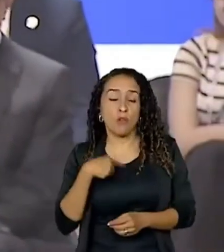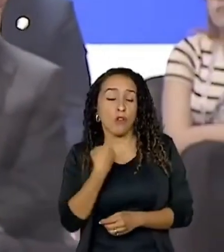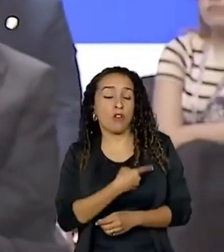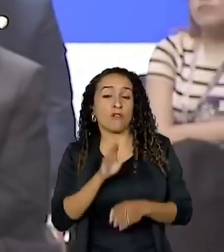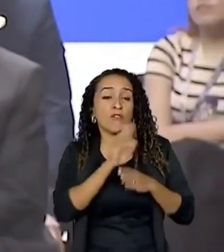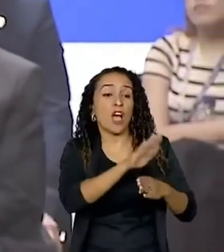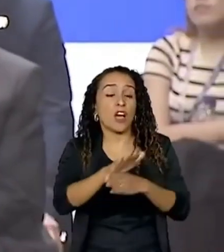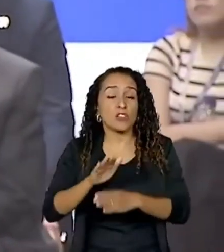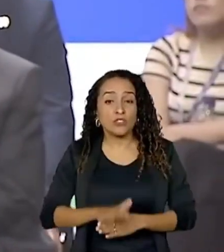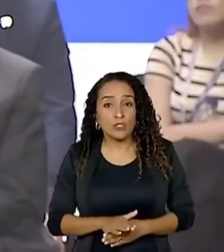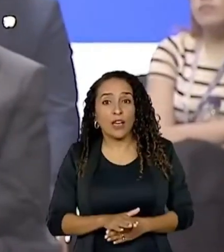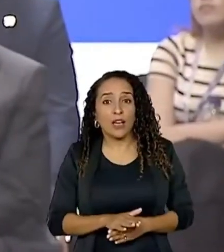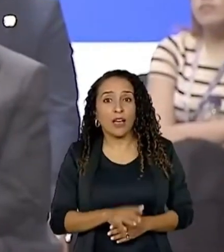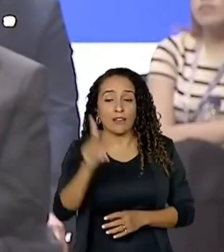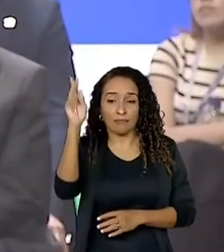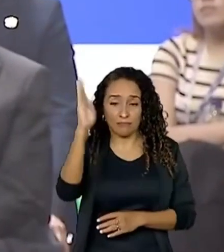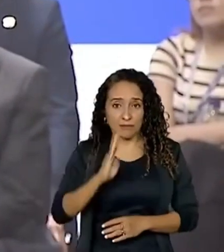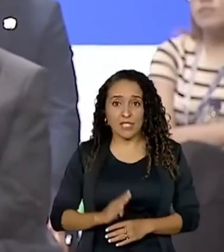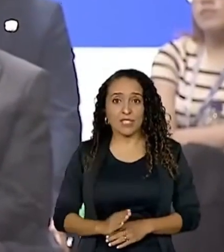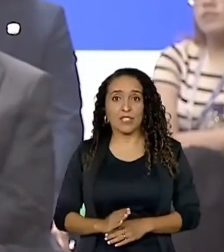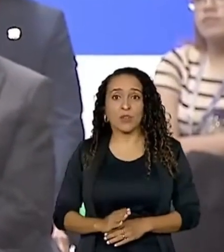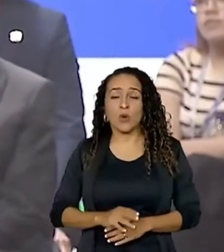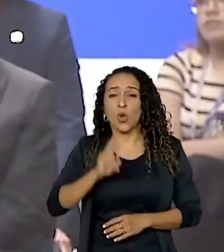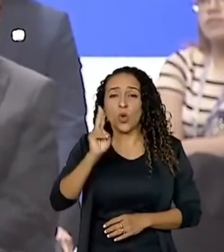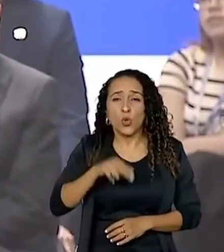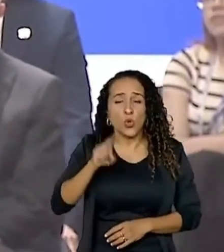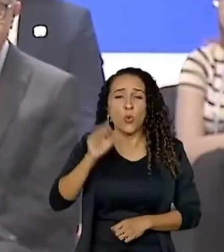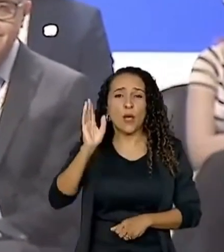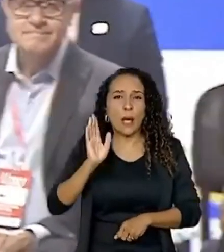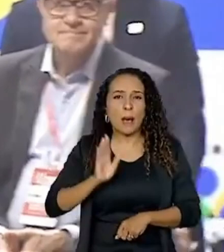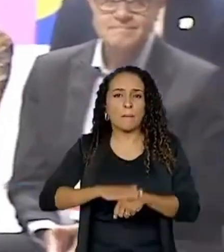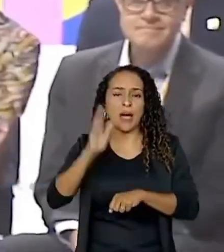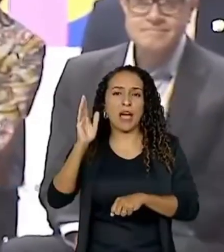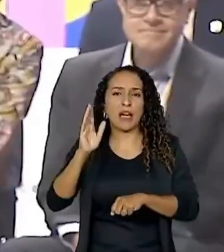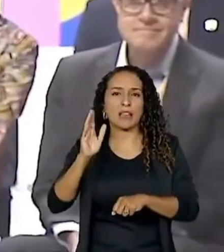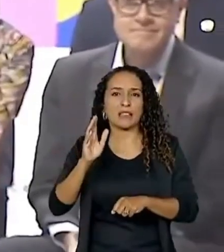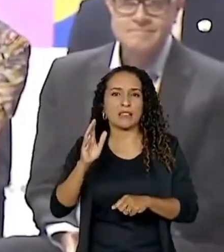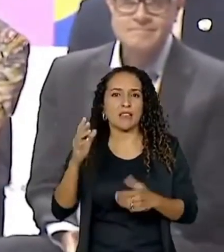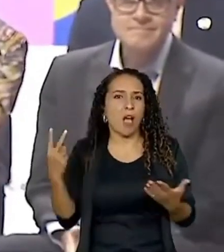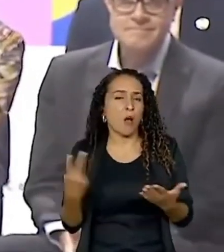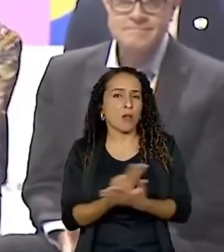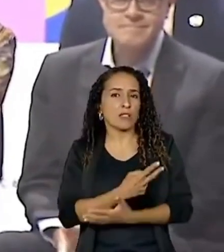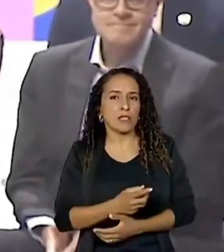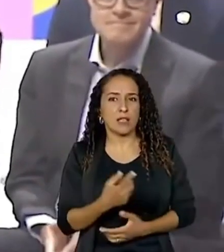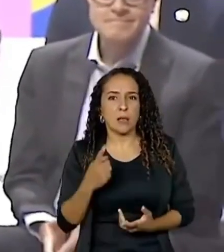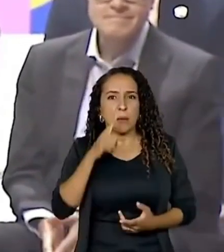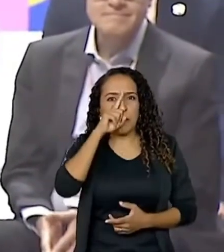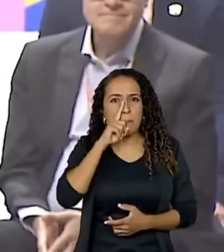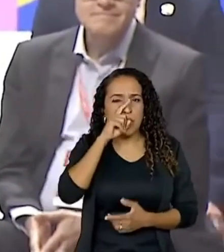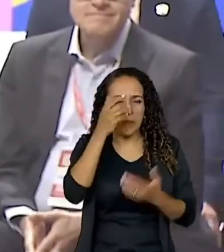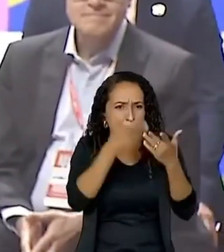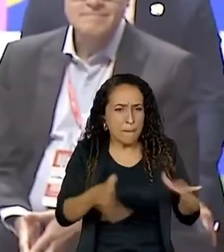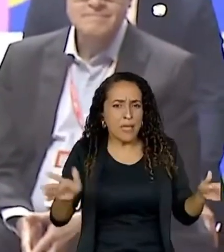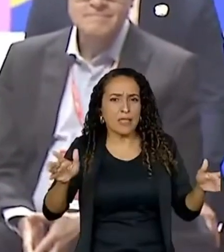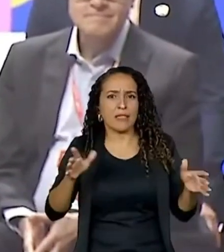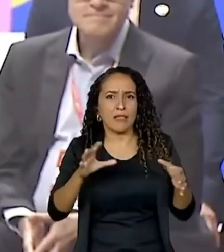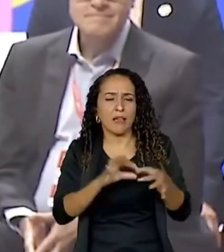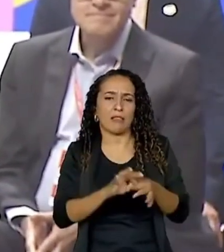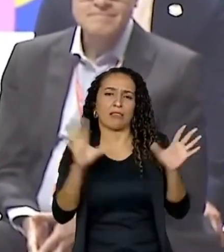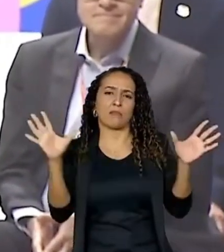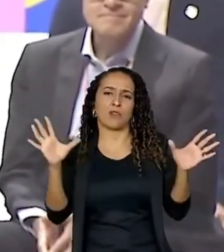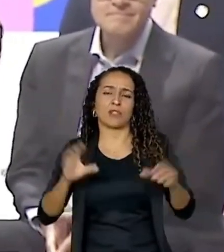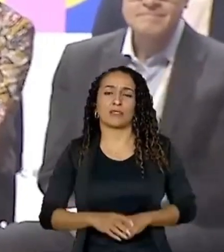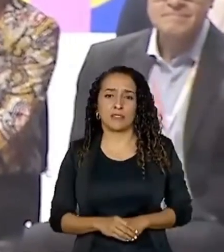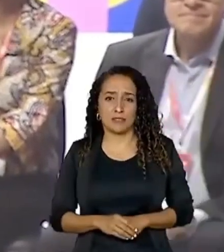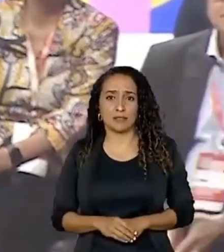gente ajuda esse país a nunca mais correr risco de perder a sua democracia.